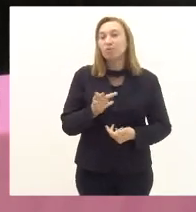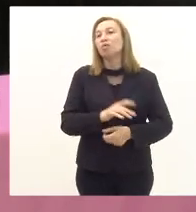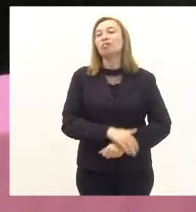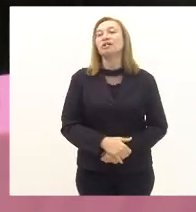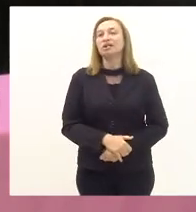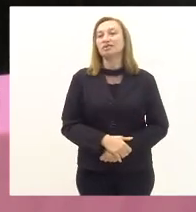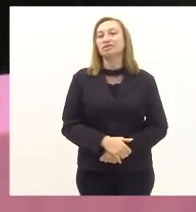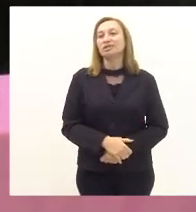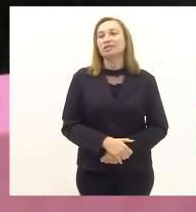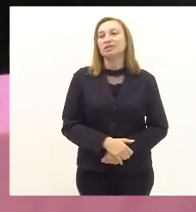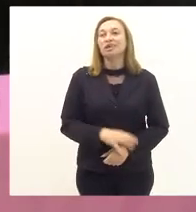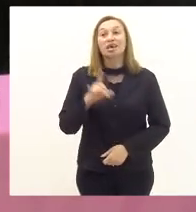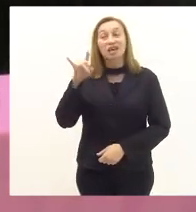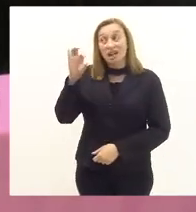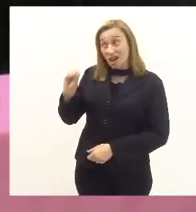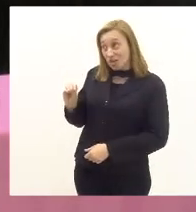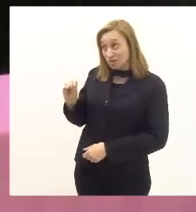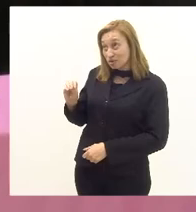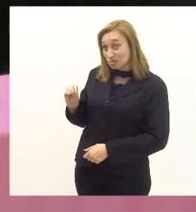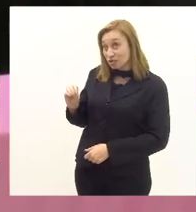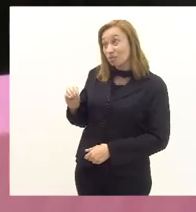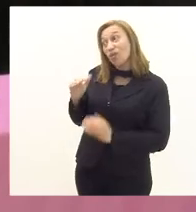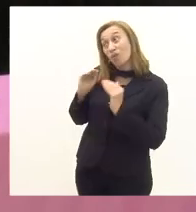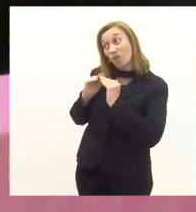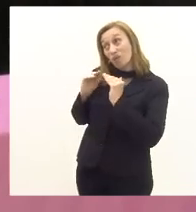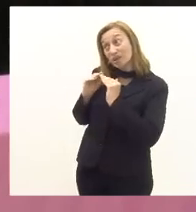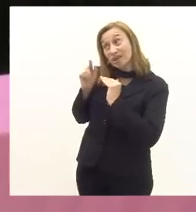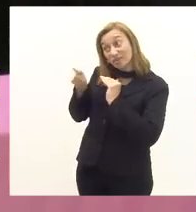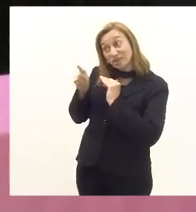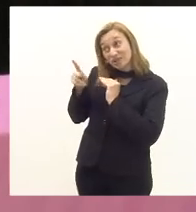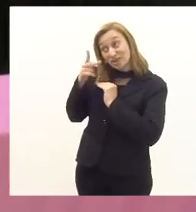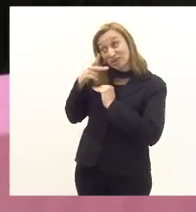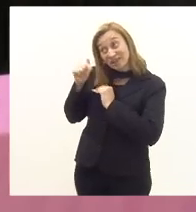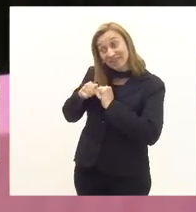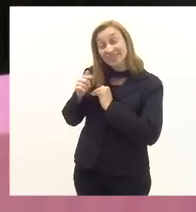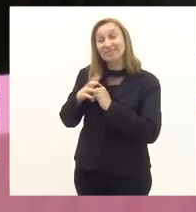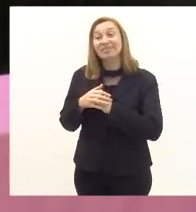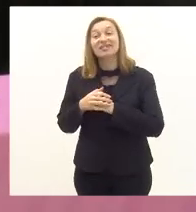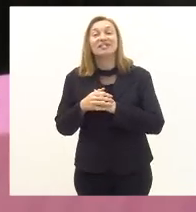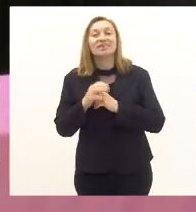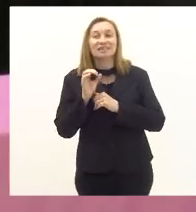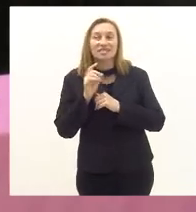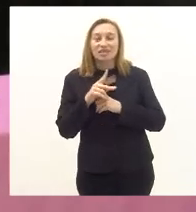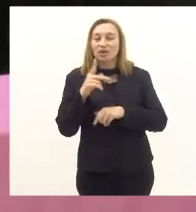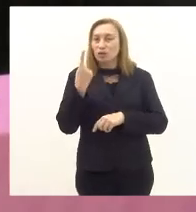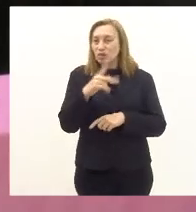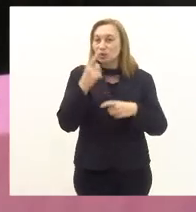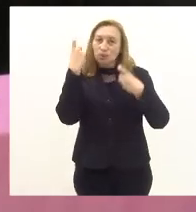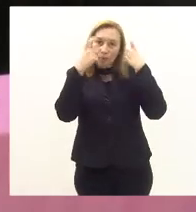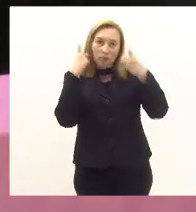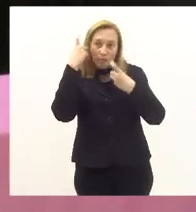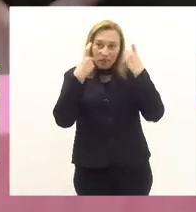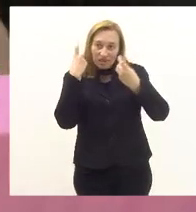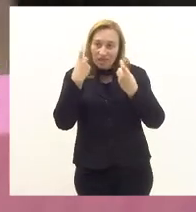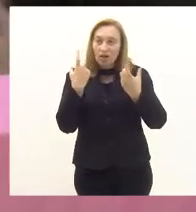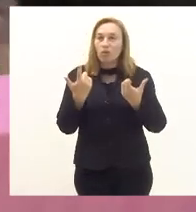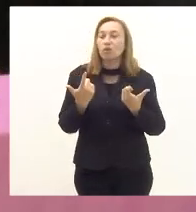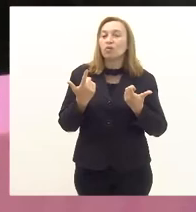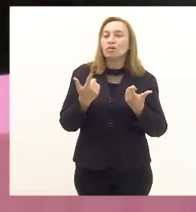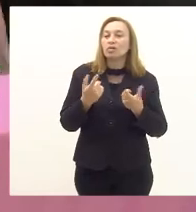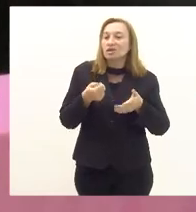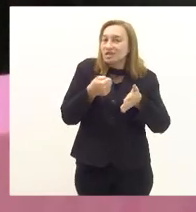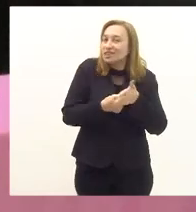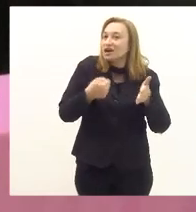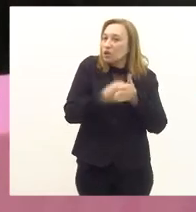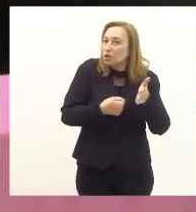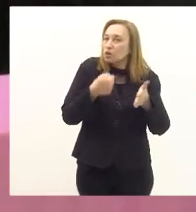E, Cláudio Nascimento, vou ter que concordar muito com o que você falou aqui, tá, com a sua preocupação da gente, né, nessa luta,